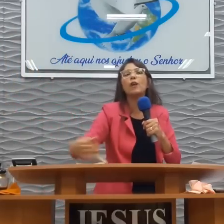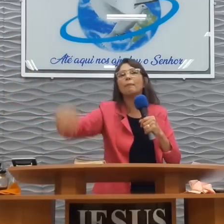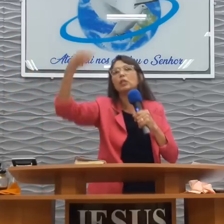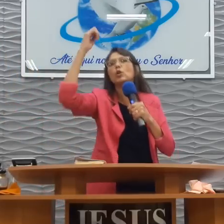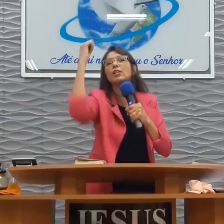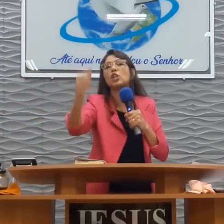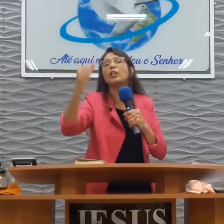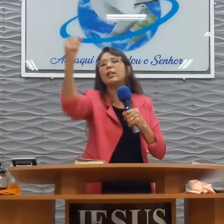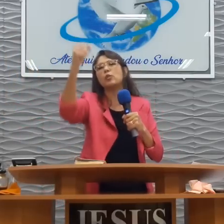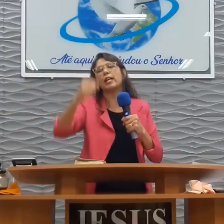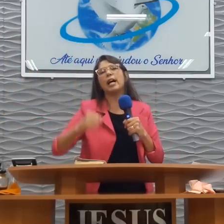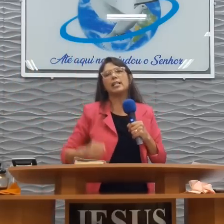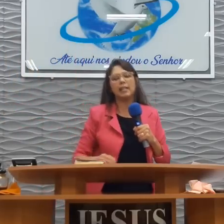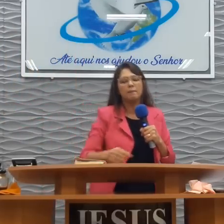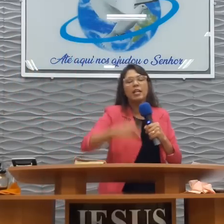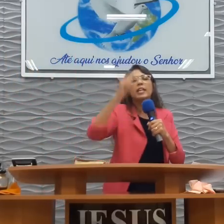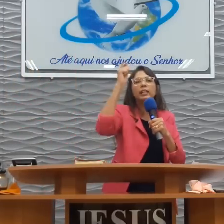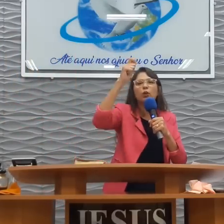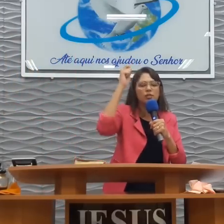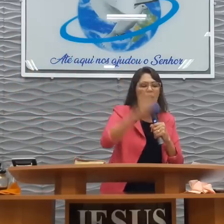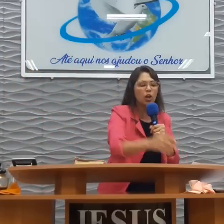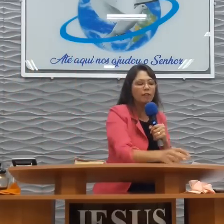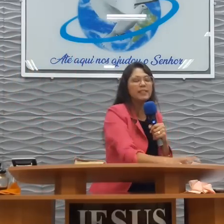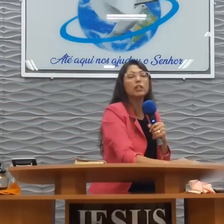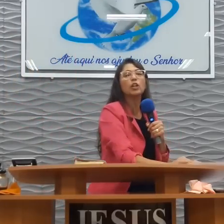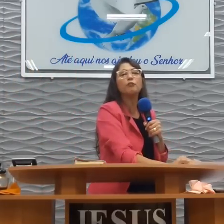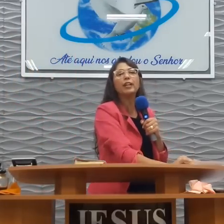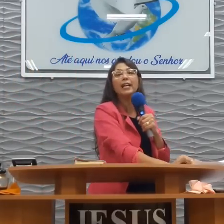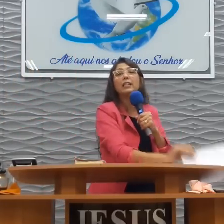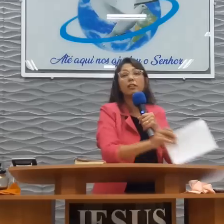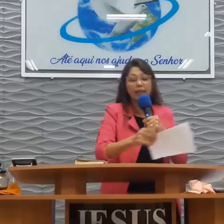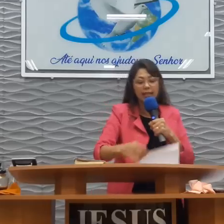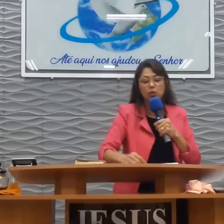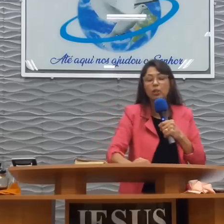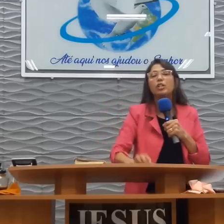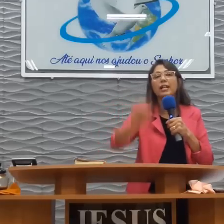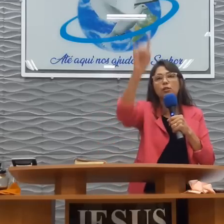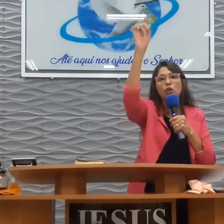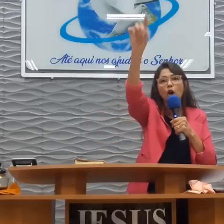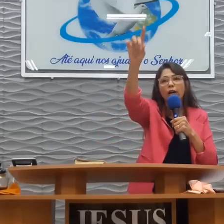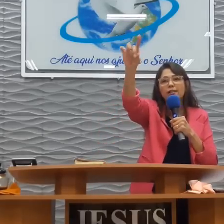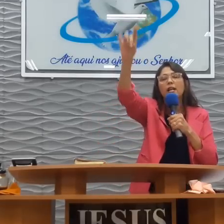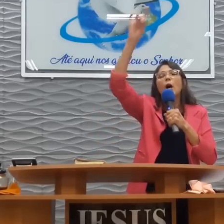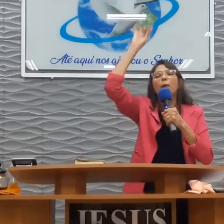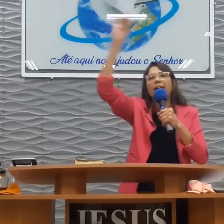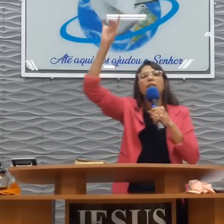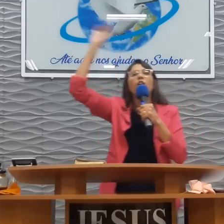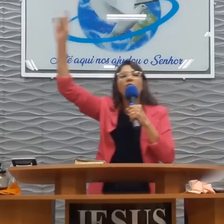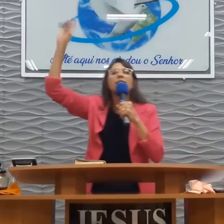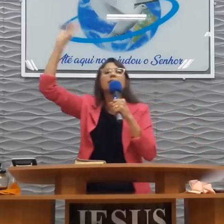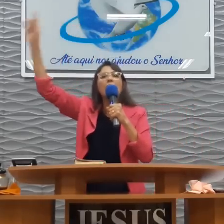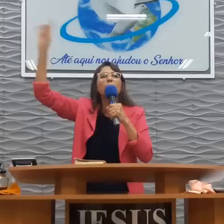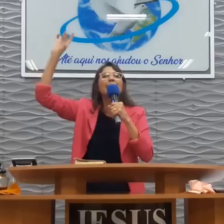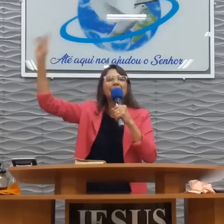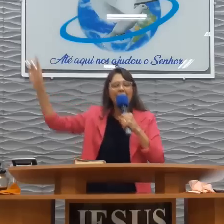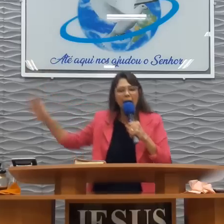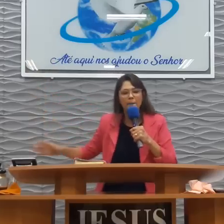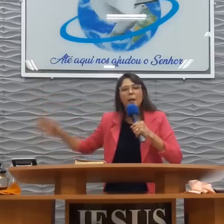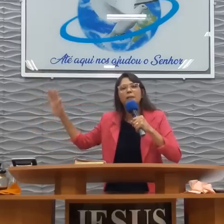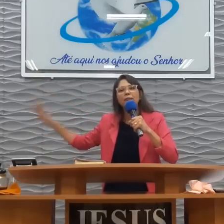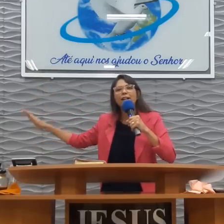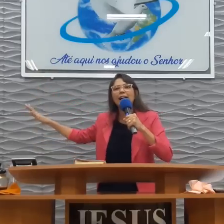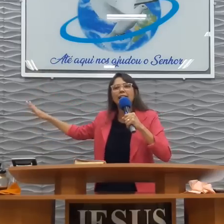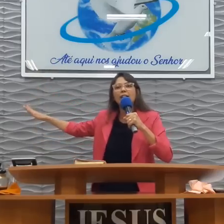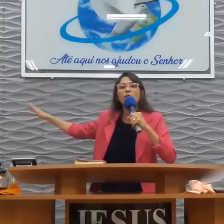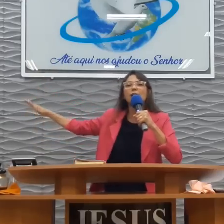que Deus vai abençoar seu lar e sua casa, e que o Senhor vai ser glorificado através das suas gerações, porque nós estamos na